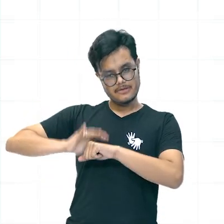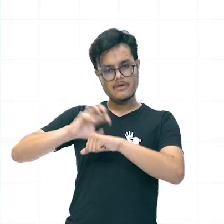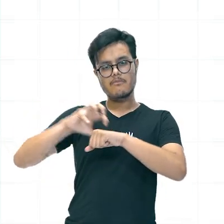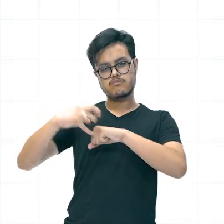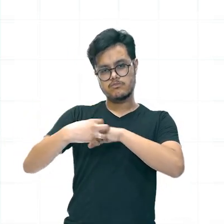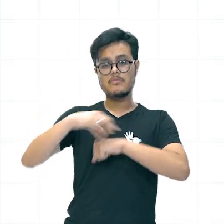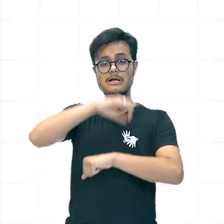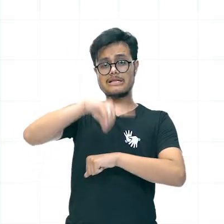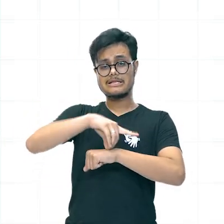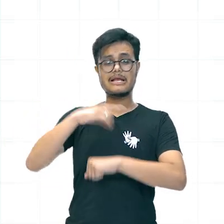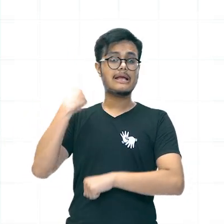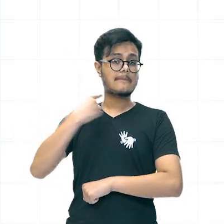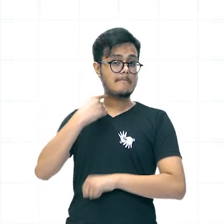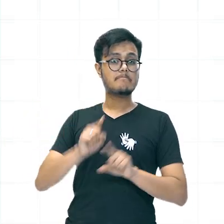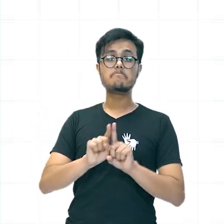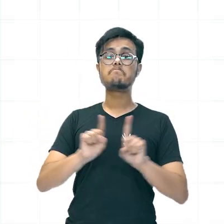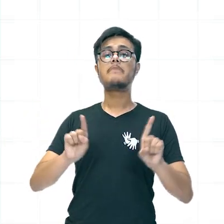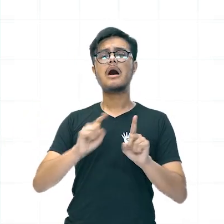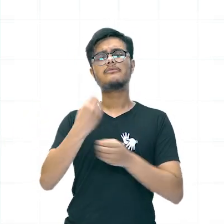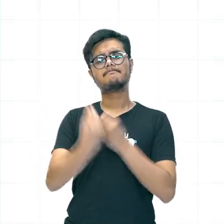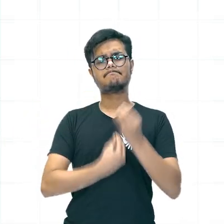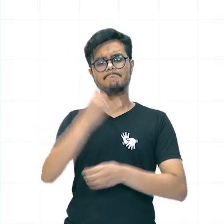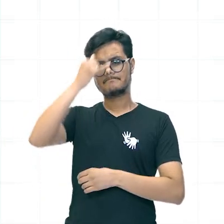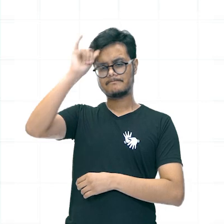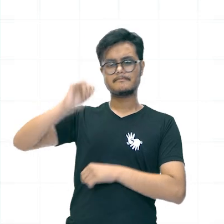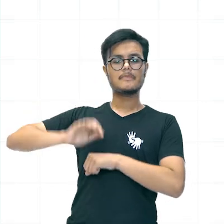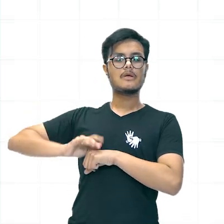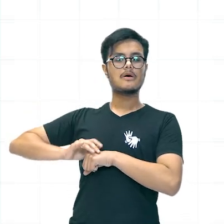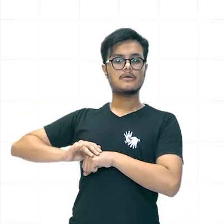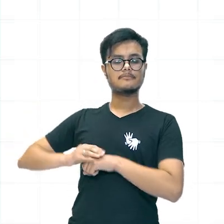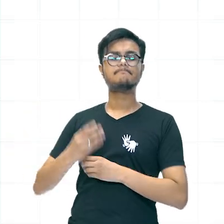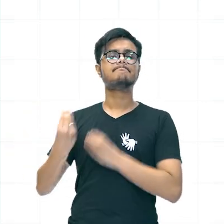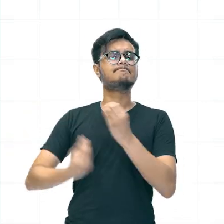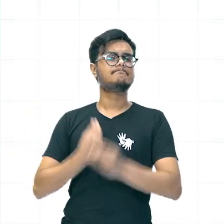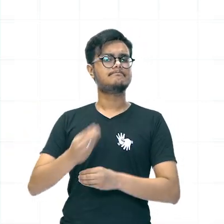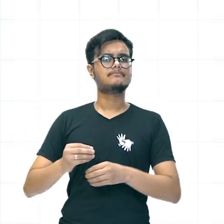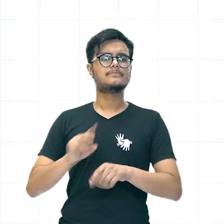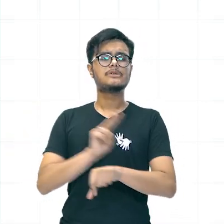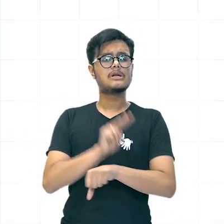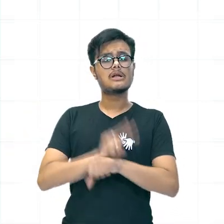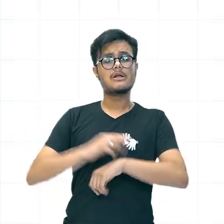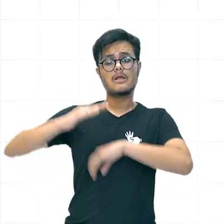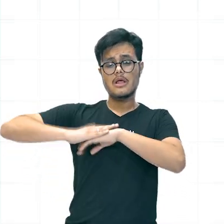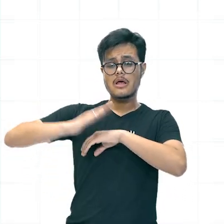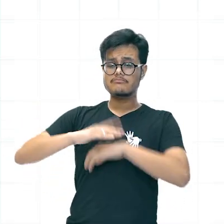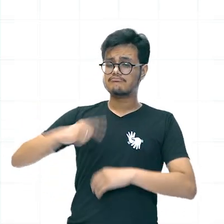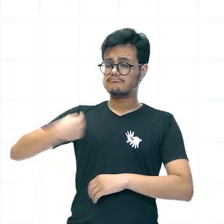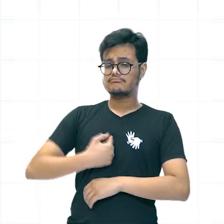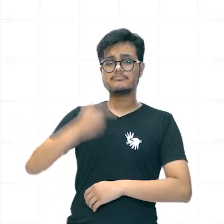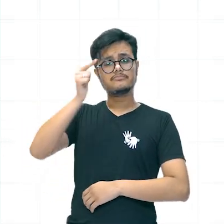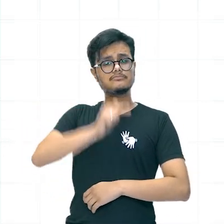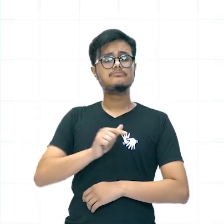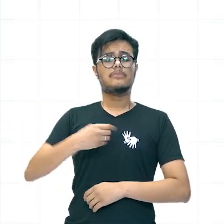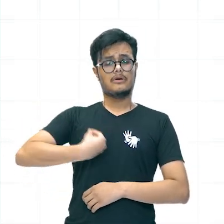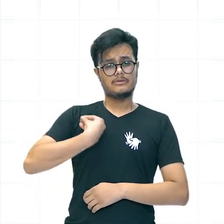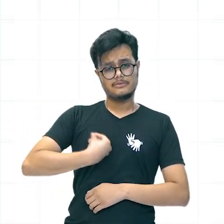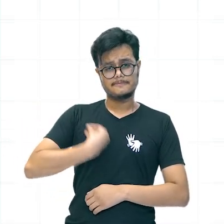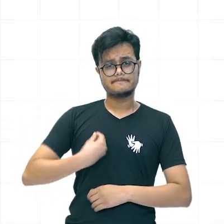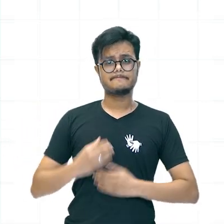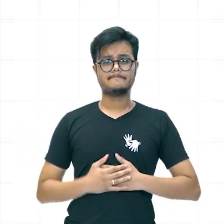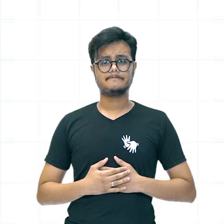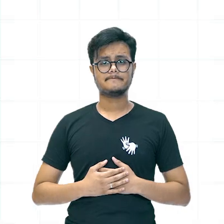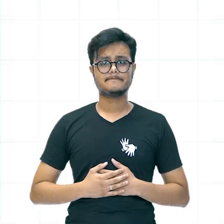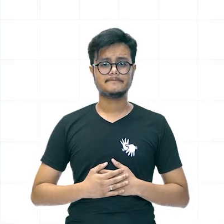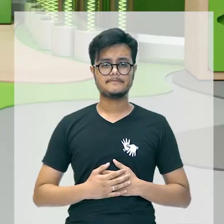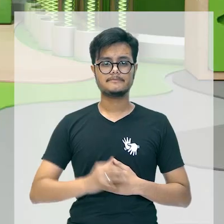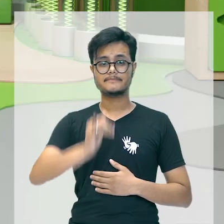combater, né, essa doença. Mas existem outras formas de combater essas doenças através de medidas práticas que nós podemos tomar no nosso dia a dia.